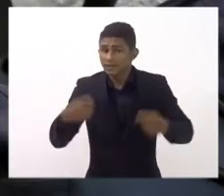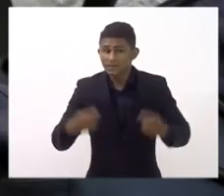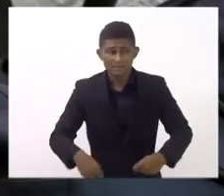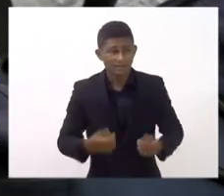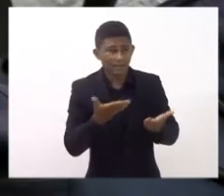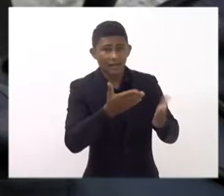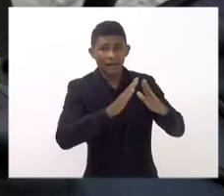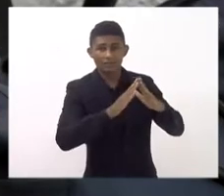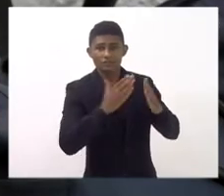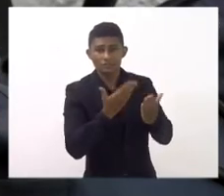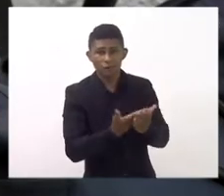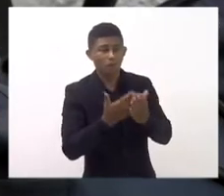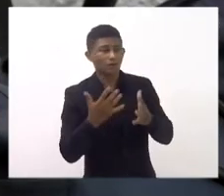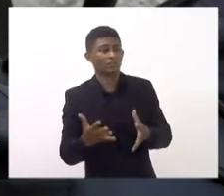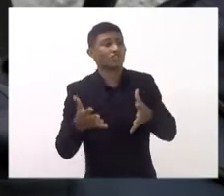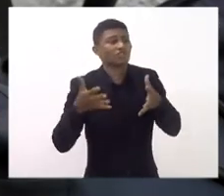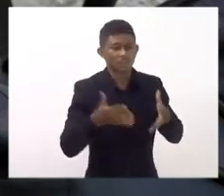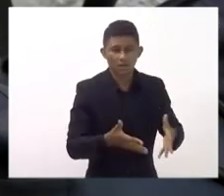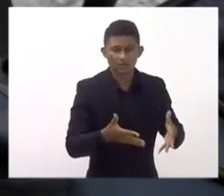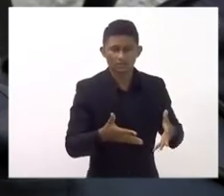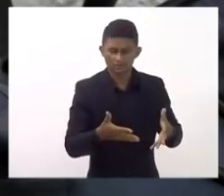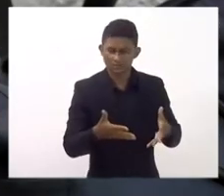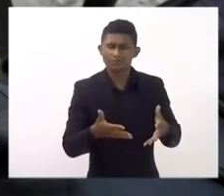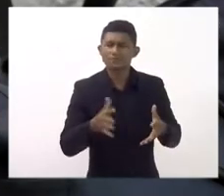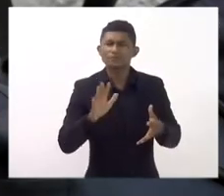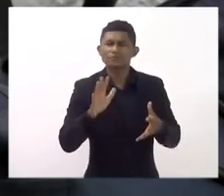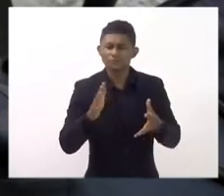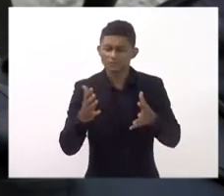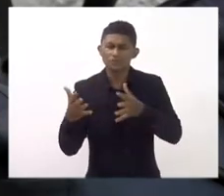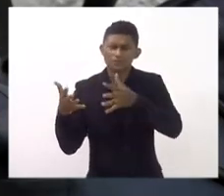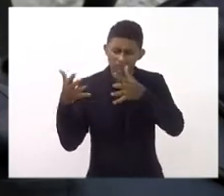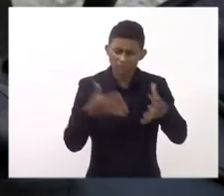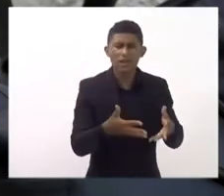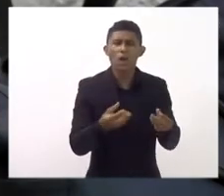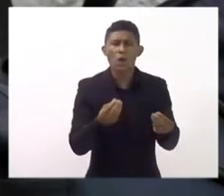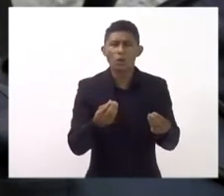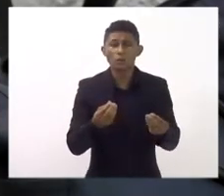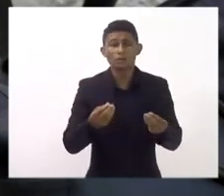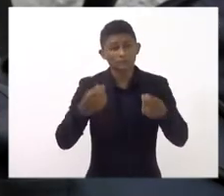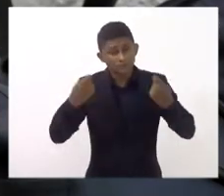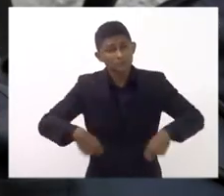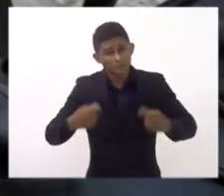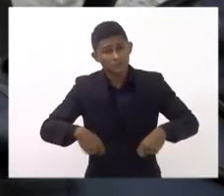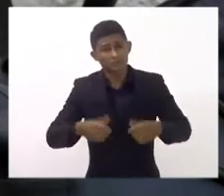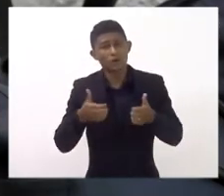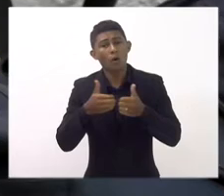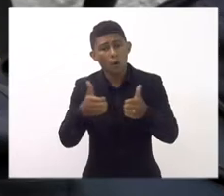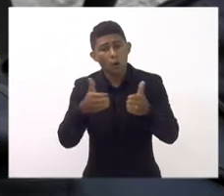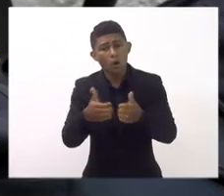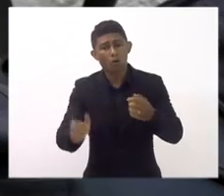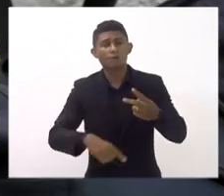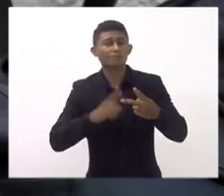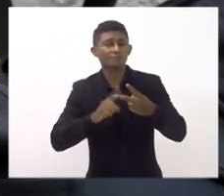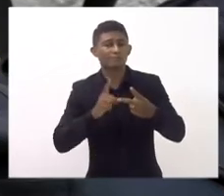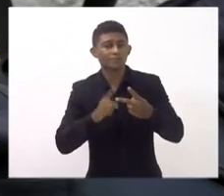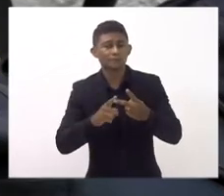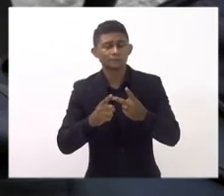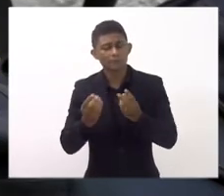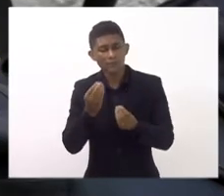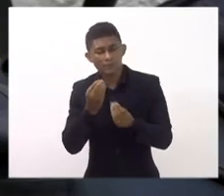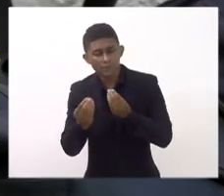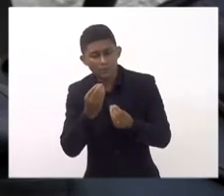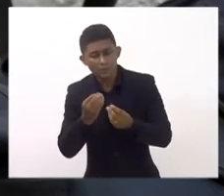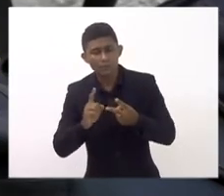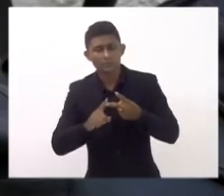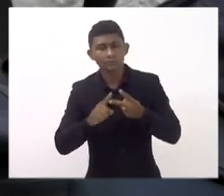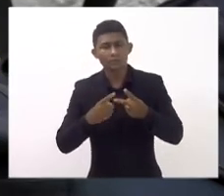E chegar à sala de aula passa por outras questões, como transporte, como alimentação, como boas condições de